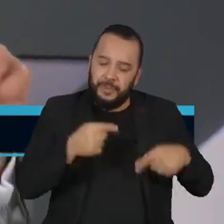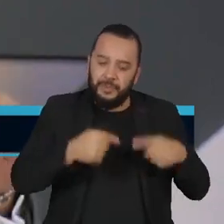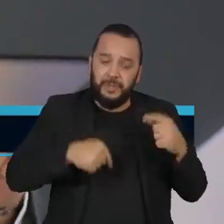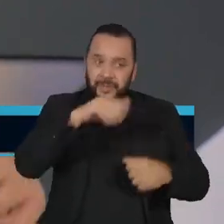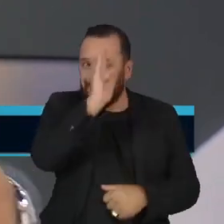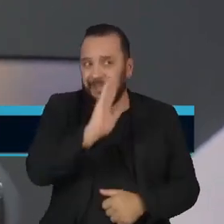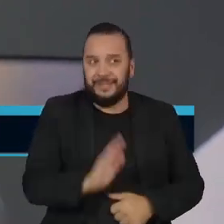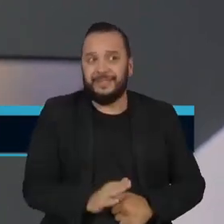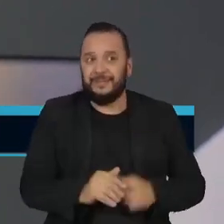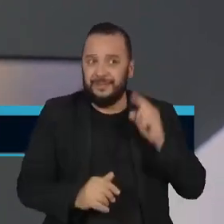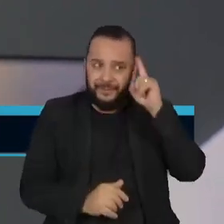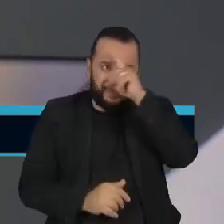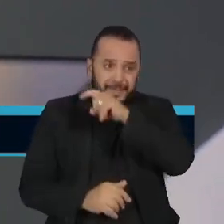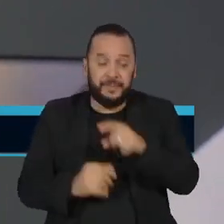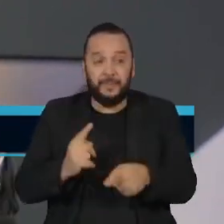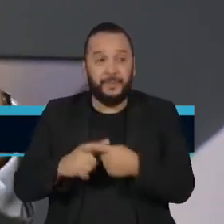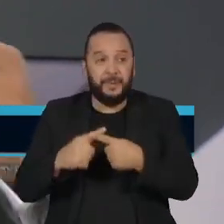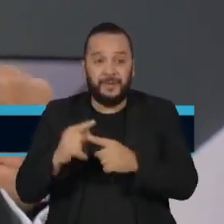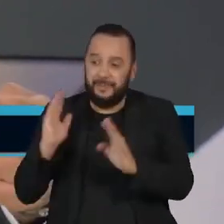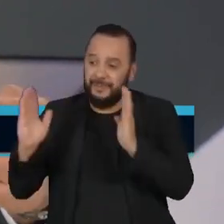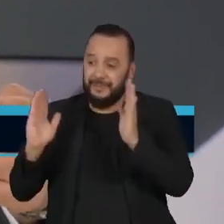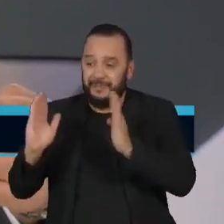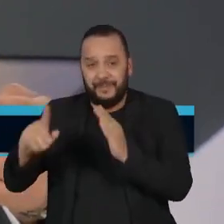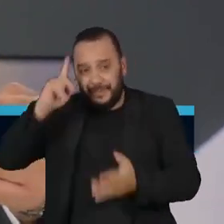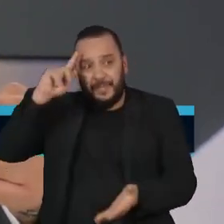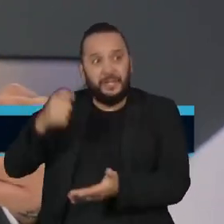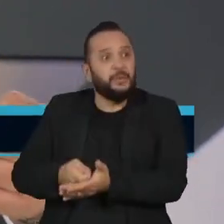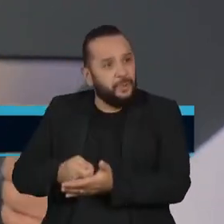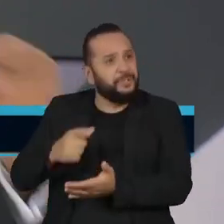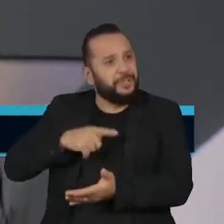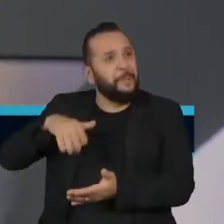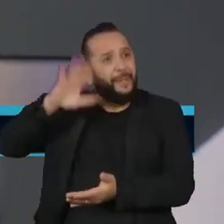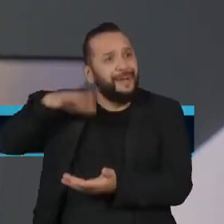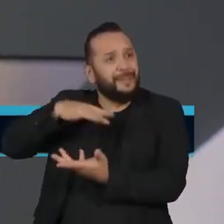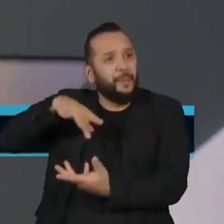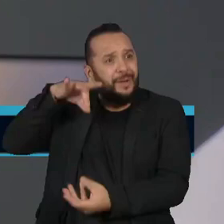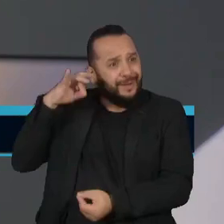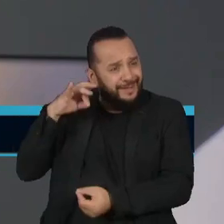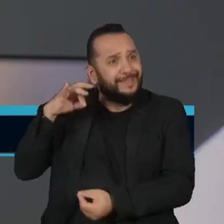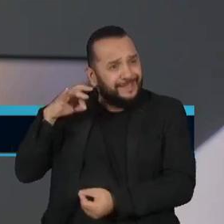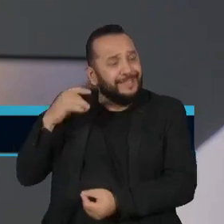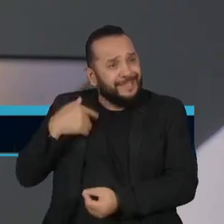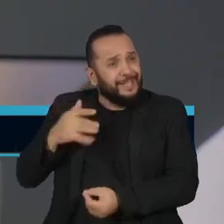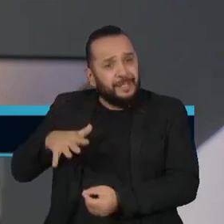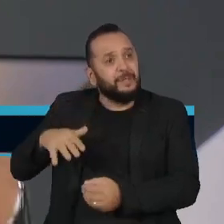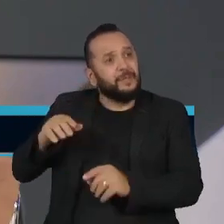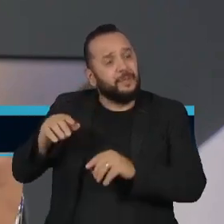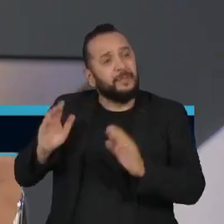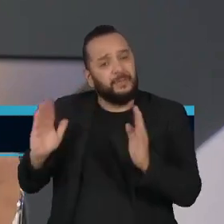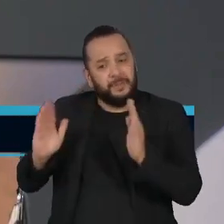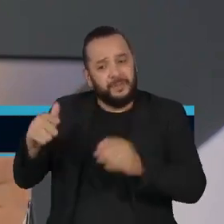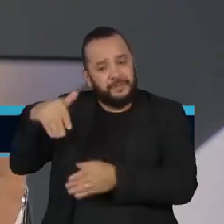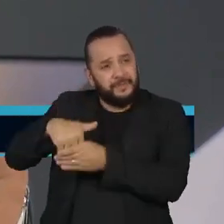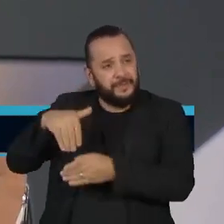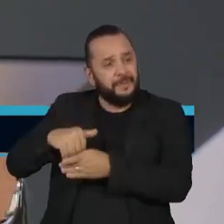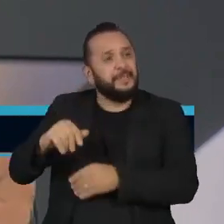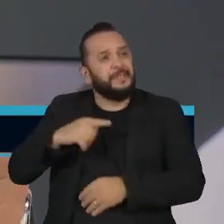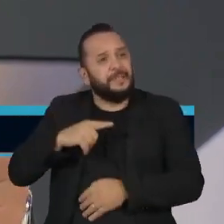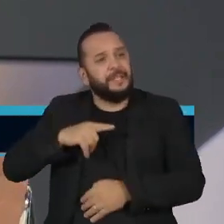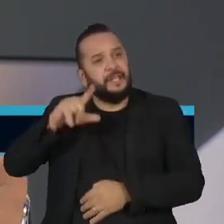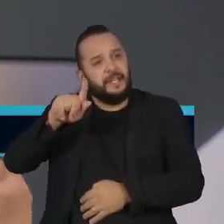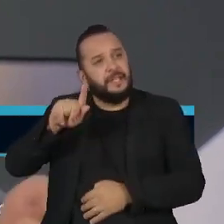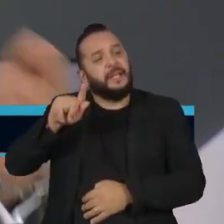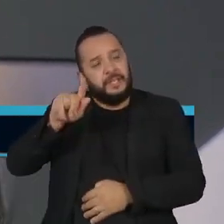É engraçado, porque na época da ditadura era mais democrático o sistema. Em 77, Geisel, sobre a pena de perder as eleições